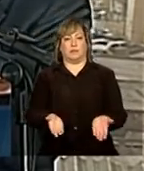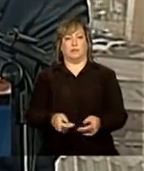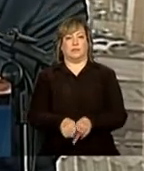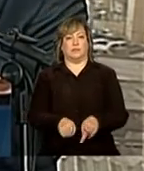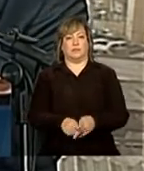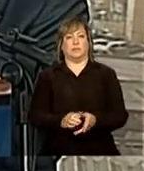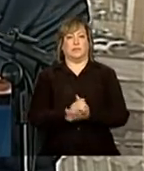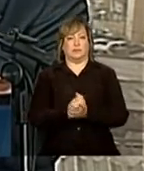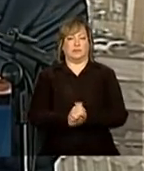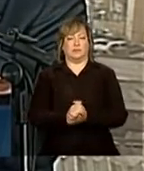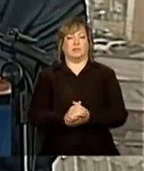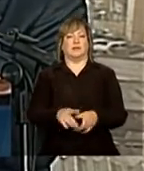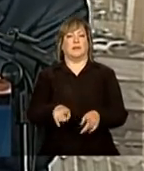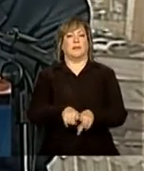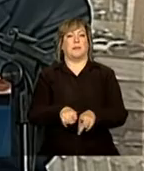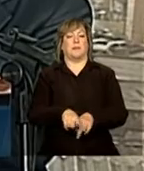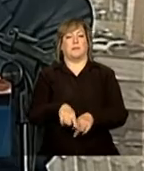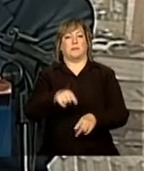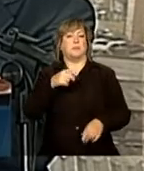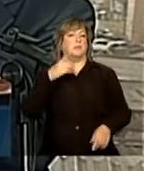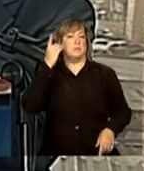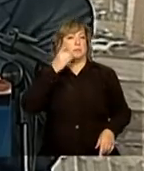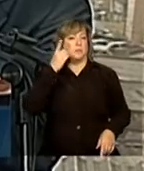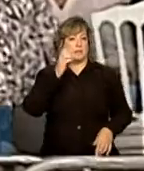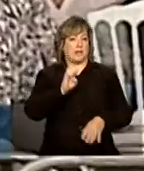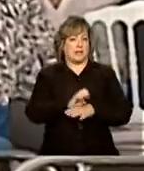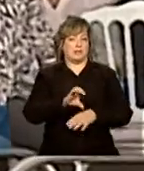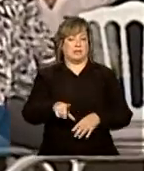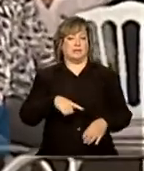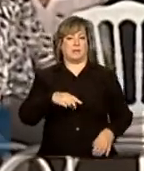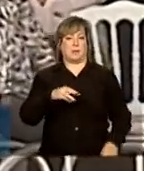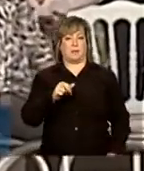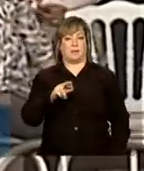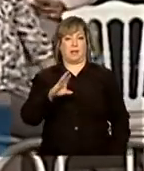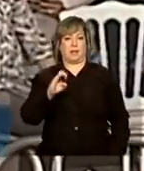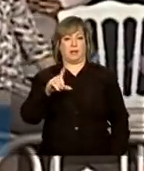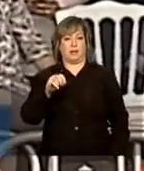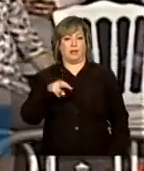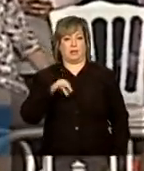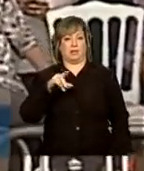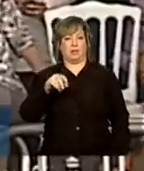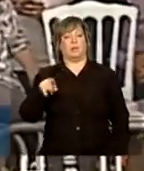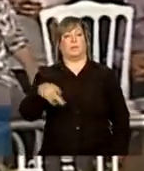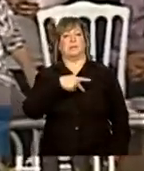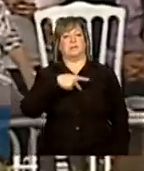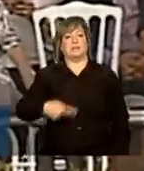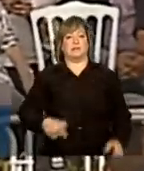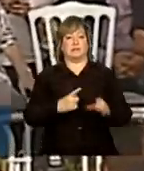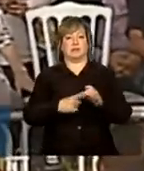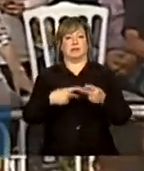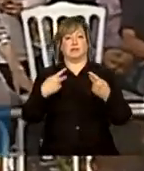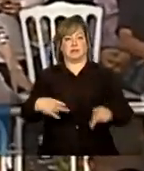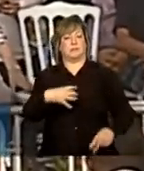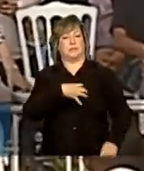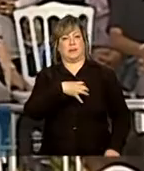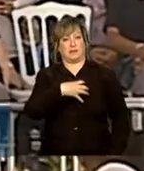deputado estadual Marcelo Nilo, presidente da Assembleia Legislativa do Estado da Bahia,